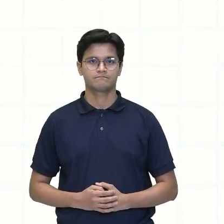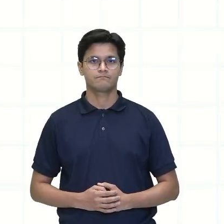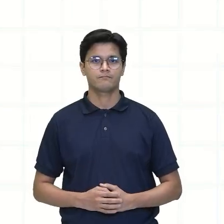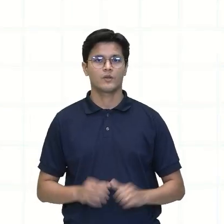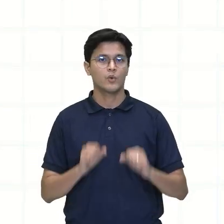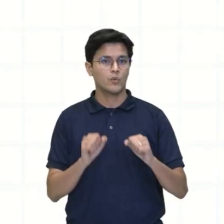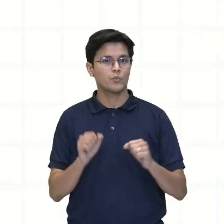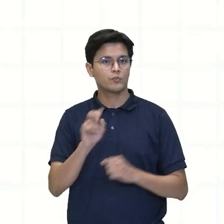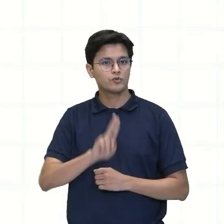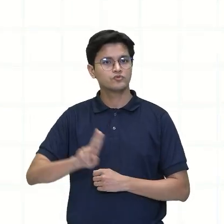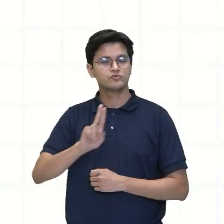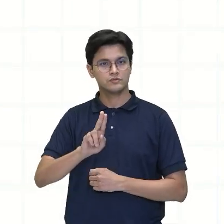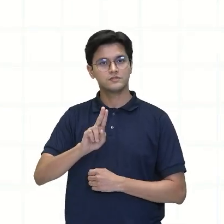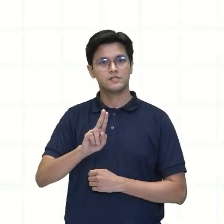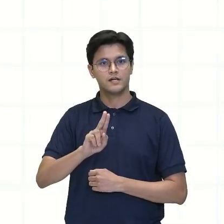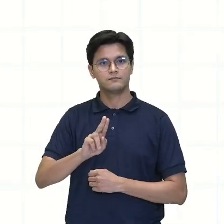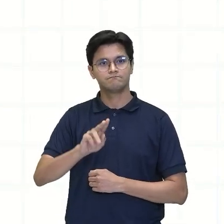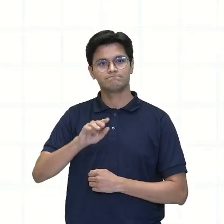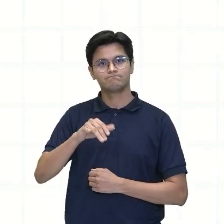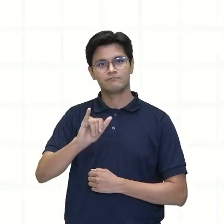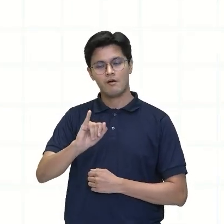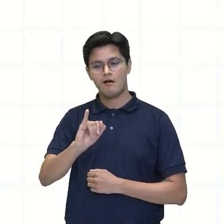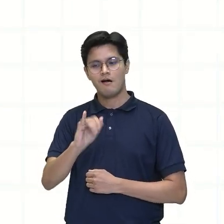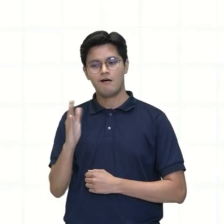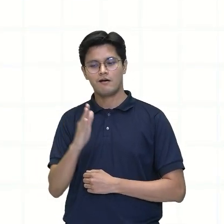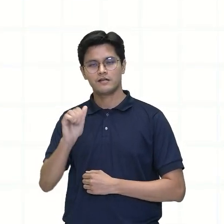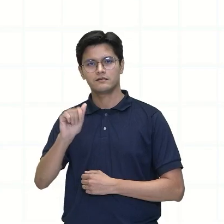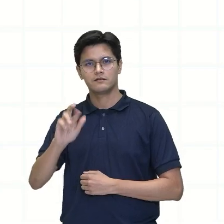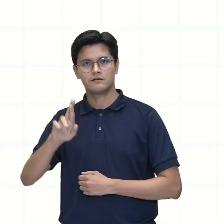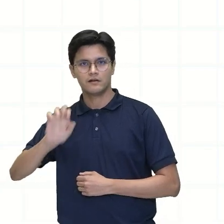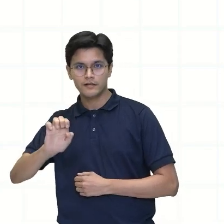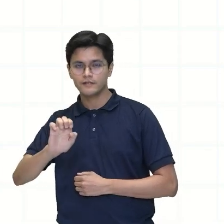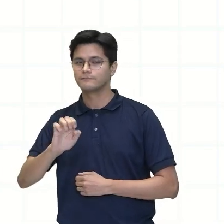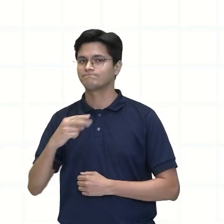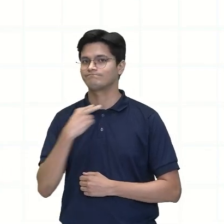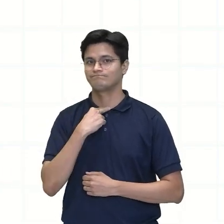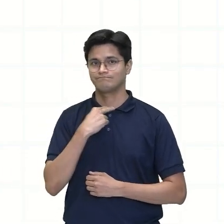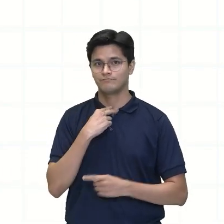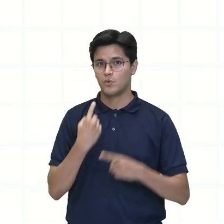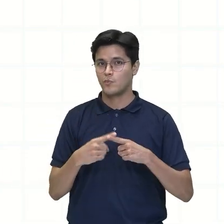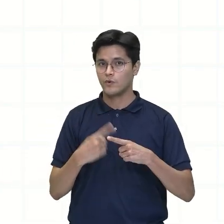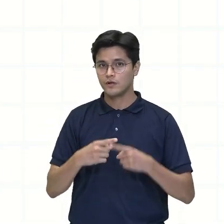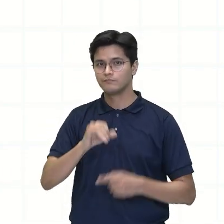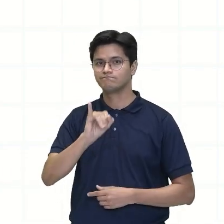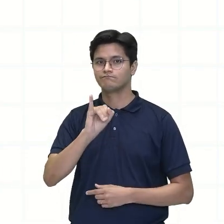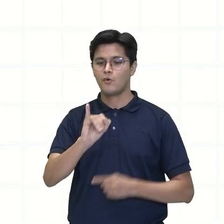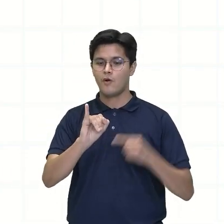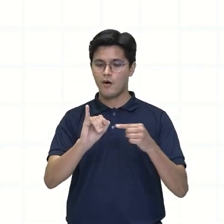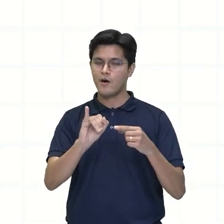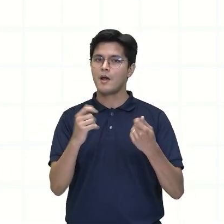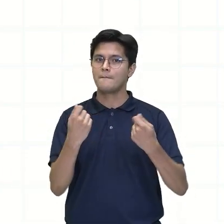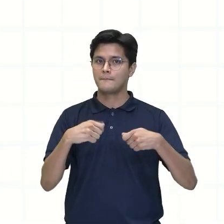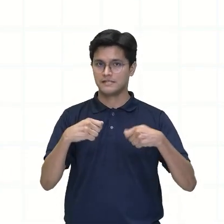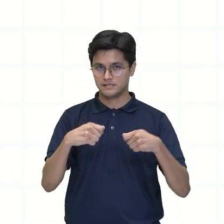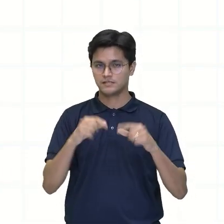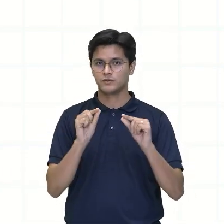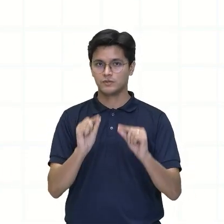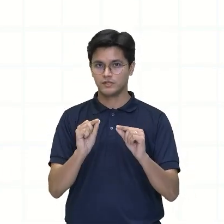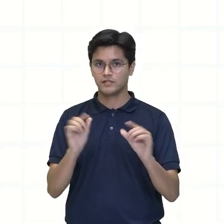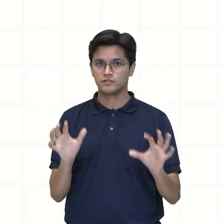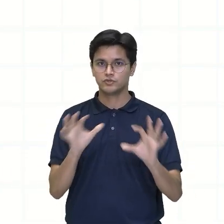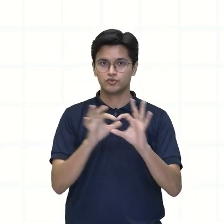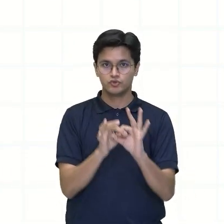I are smart? Não, não pode, tá bom? Porque o I, ele vai acompanhar algo que está no singular,